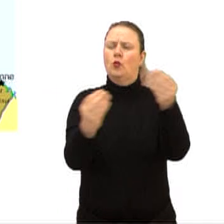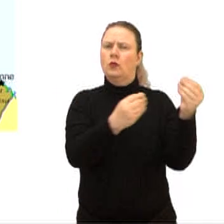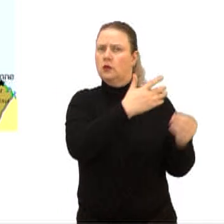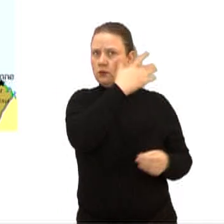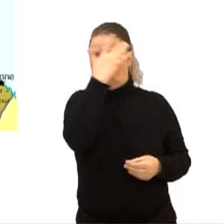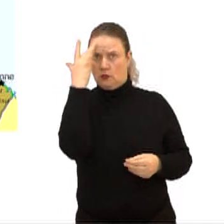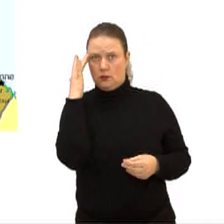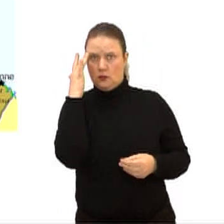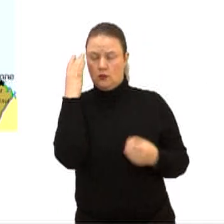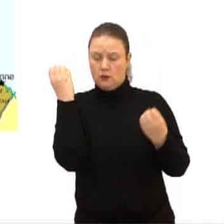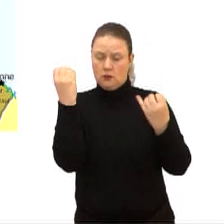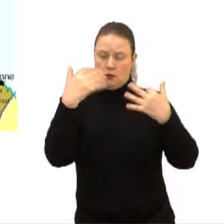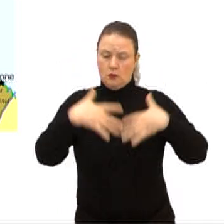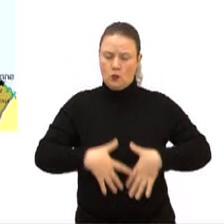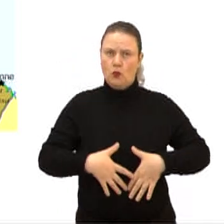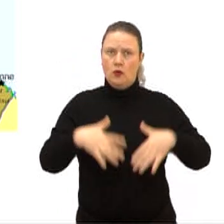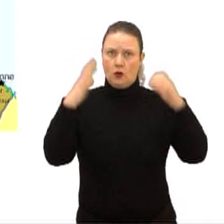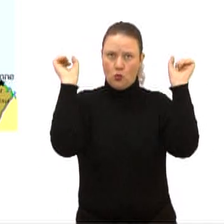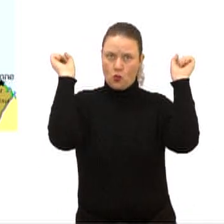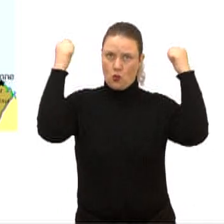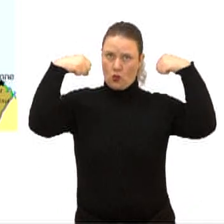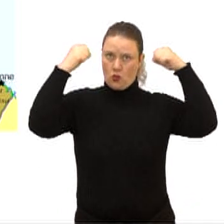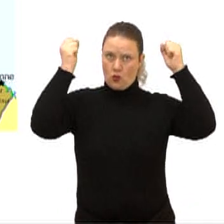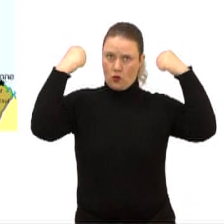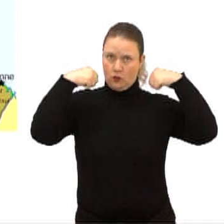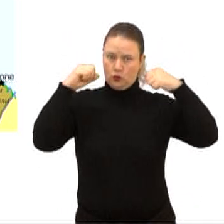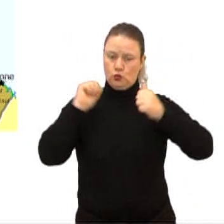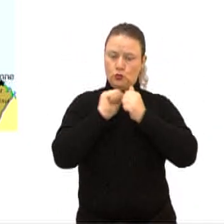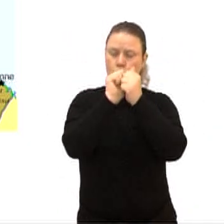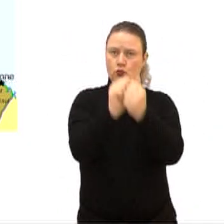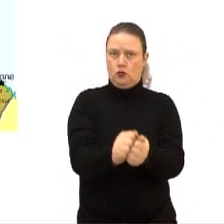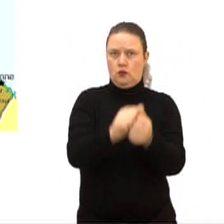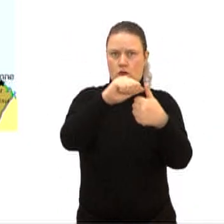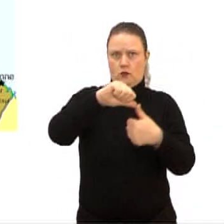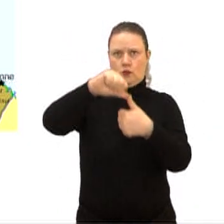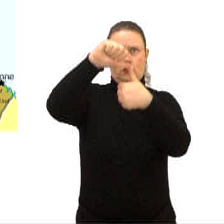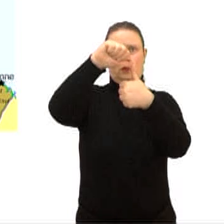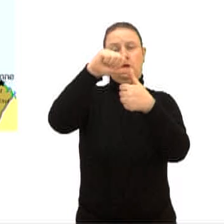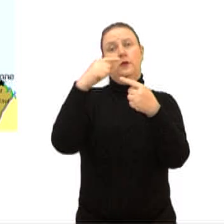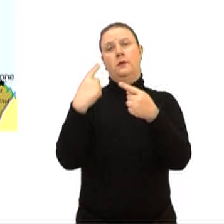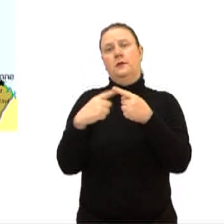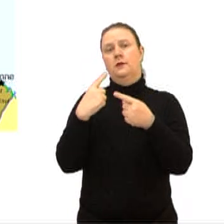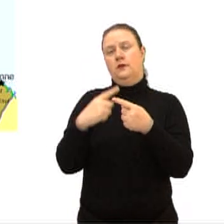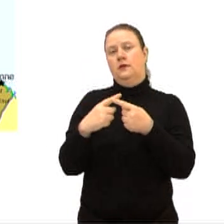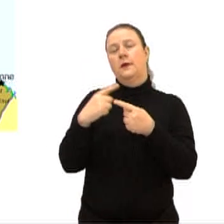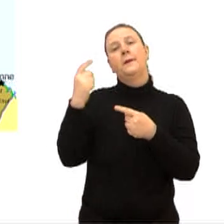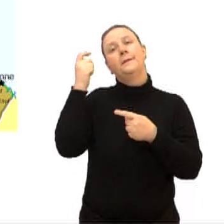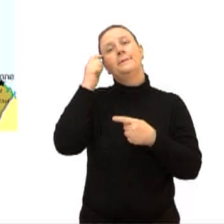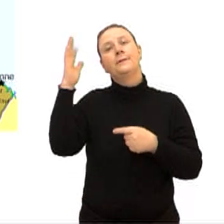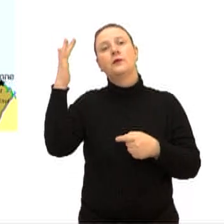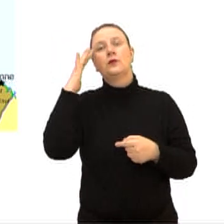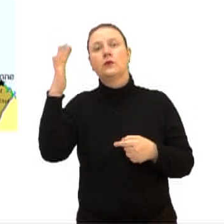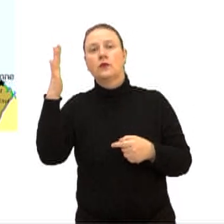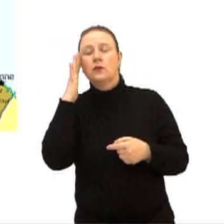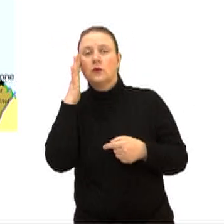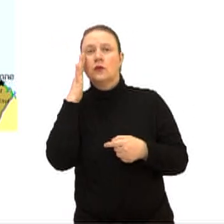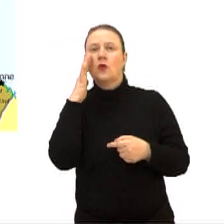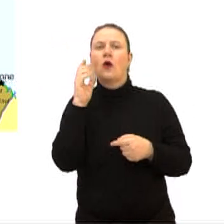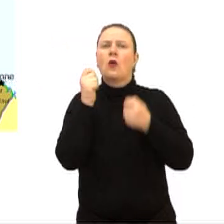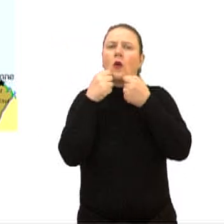e a colocam junto com a América Central. Por quê? Porque fazem aquele link com a regionalização ligada ao